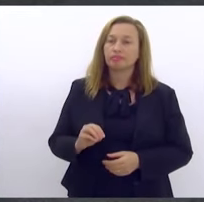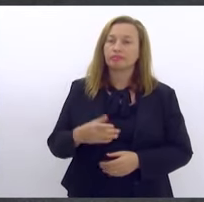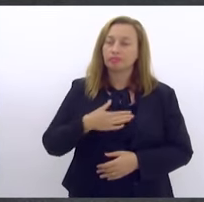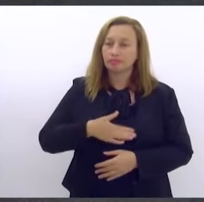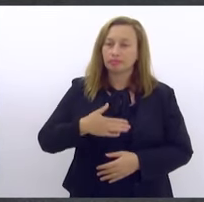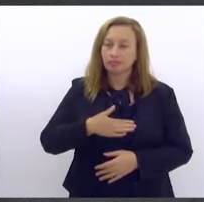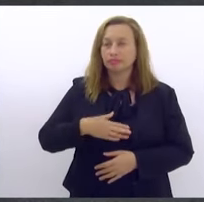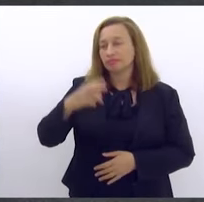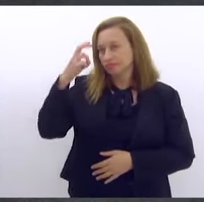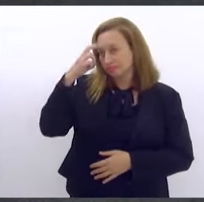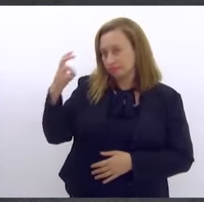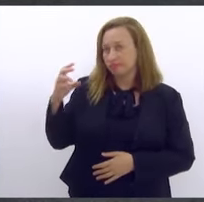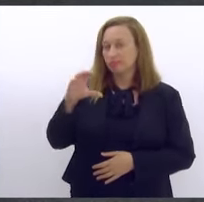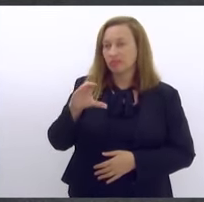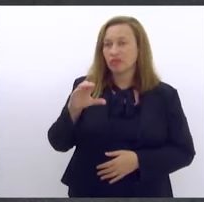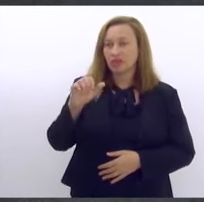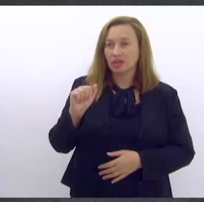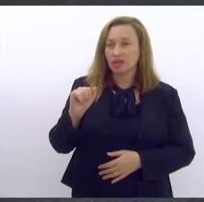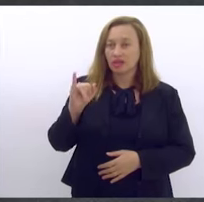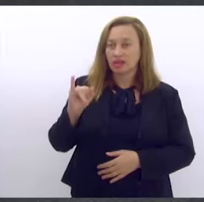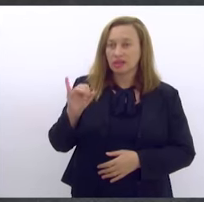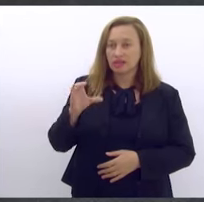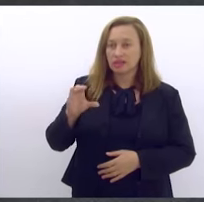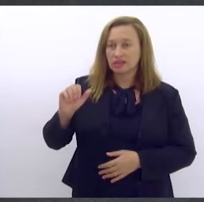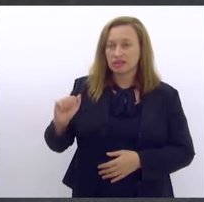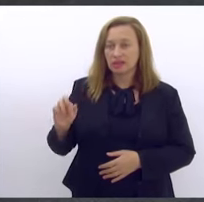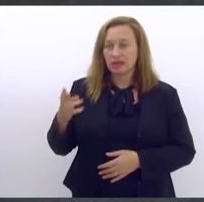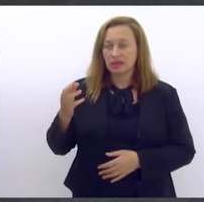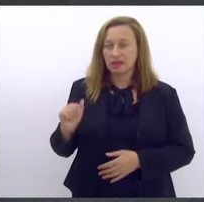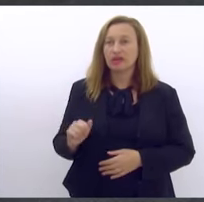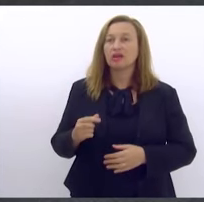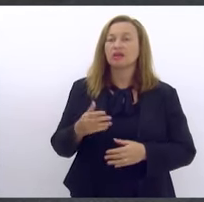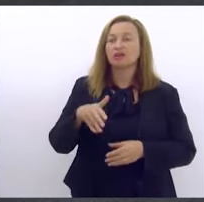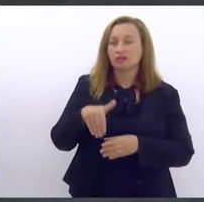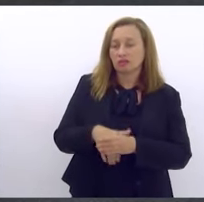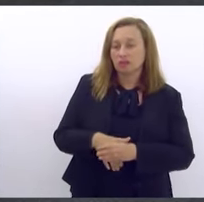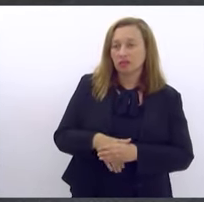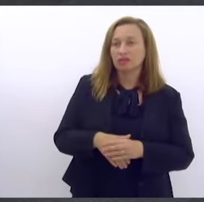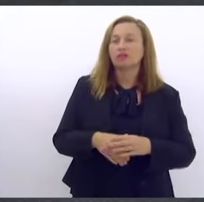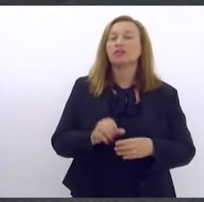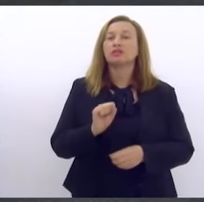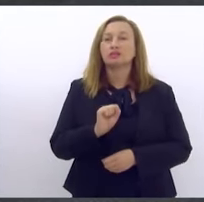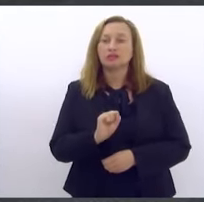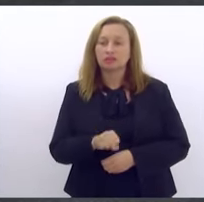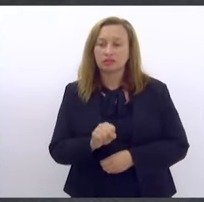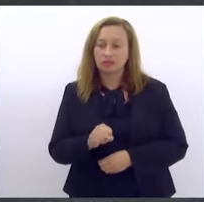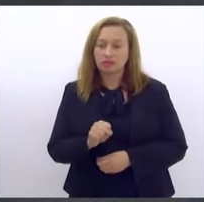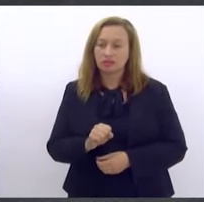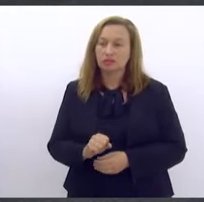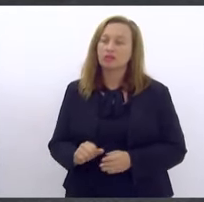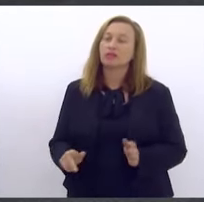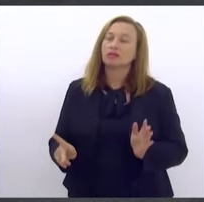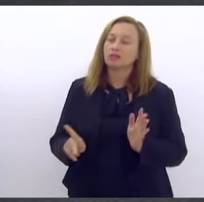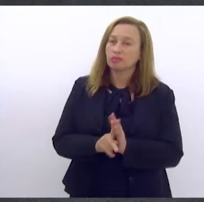caiçara. Preza muito a cultura caiçara. Por isso, eu vou votar favoravelmente ao projeto da deputada